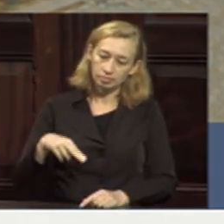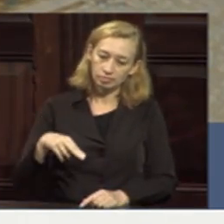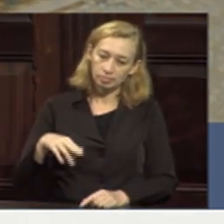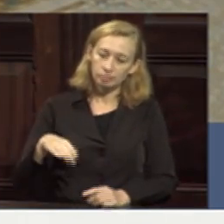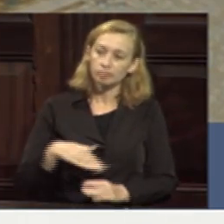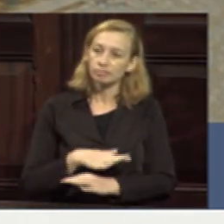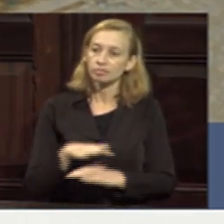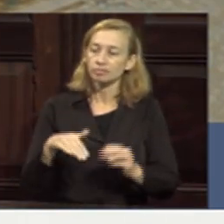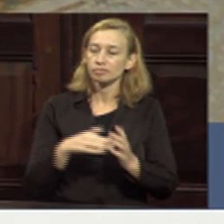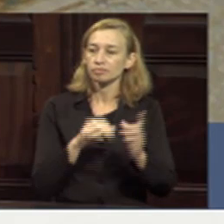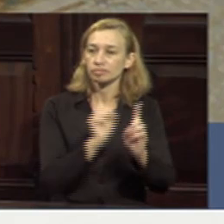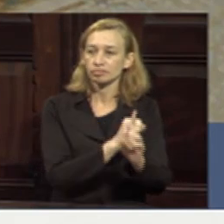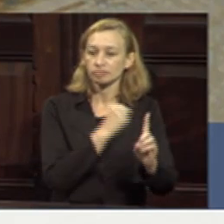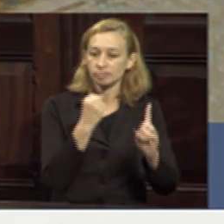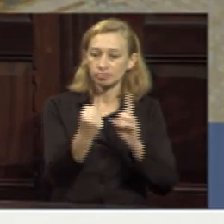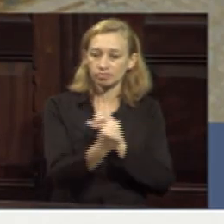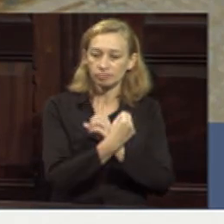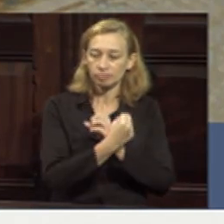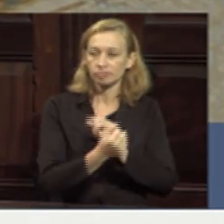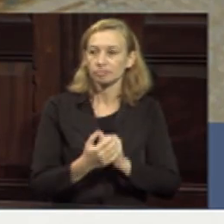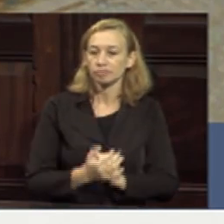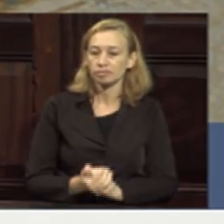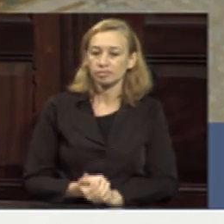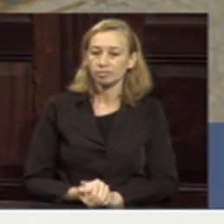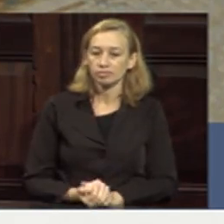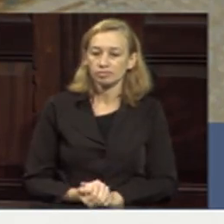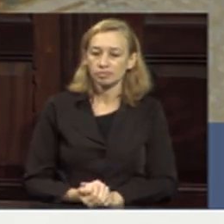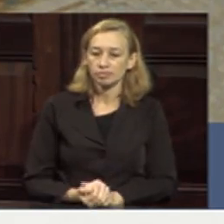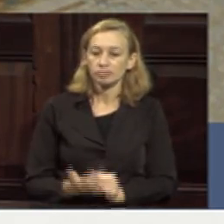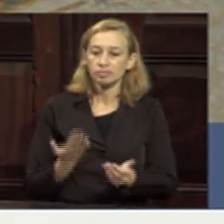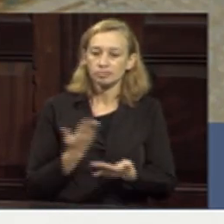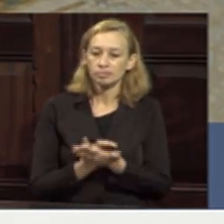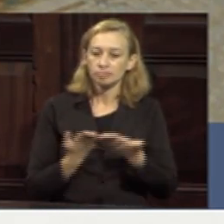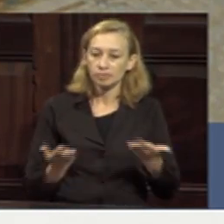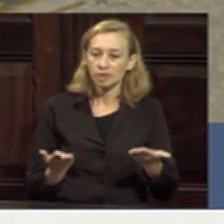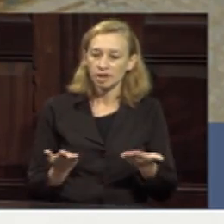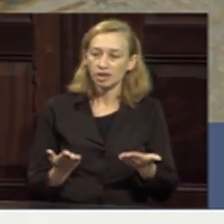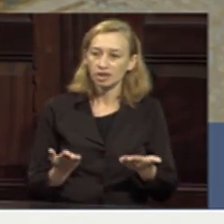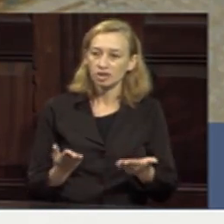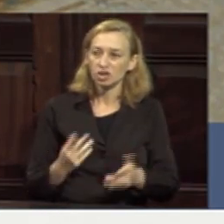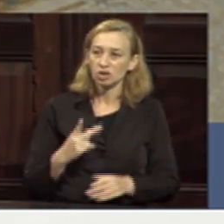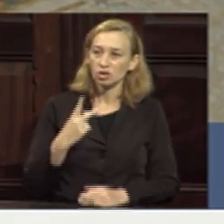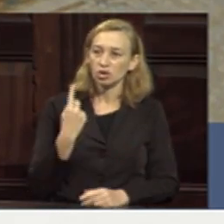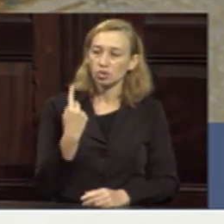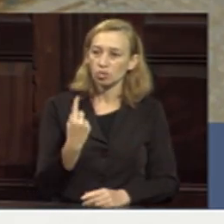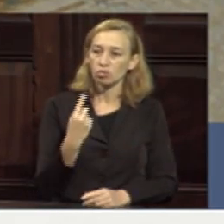parlamento, que perde o brilho, que perde uma voz,